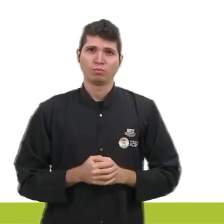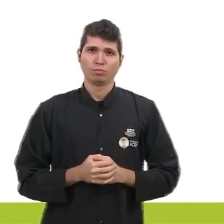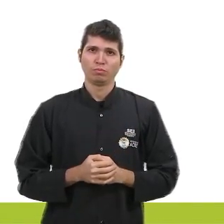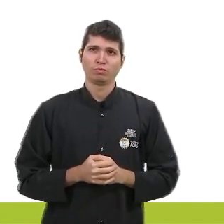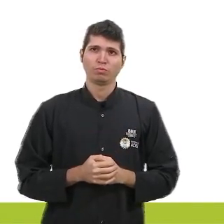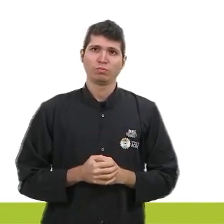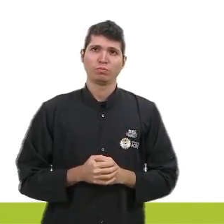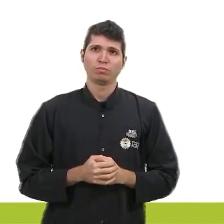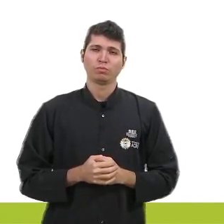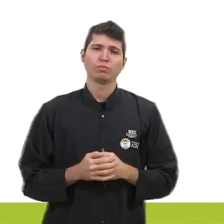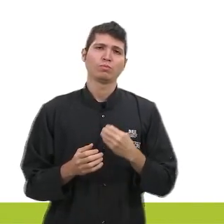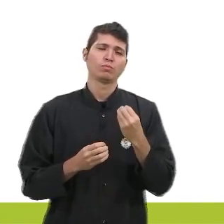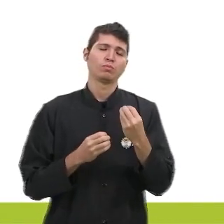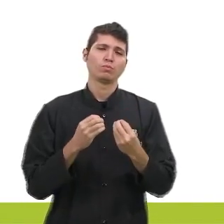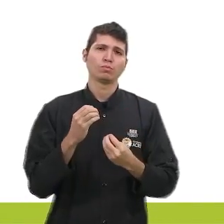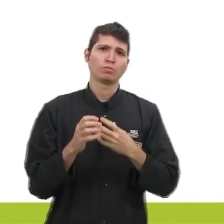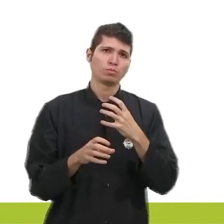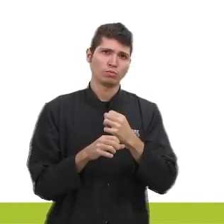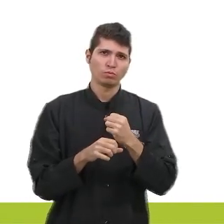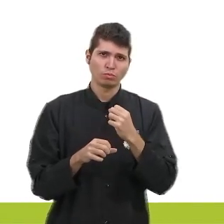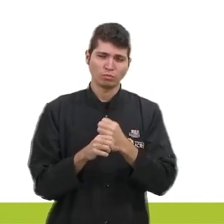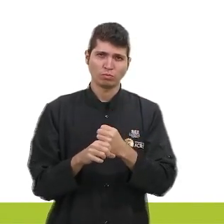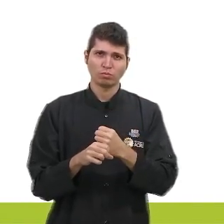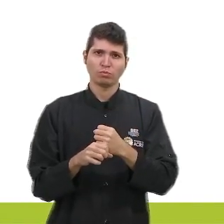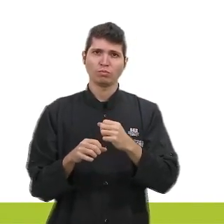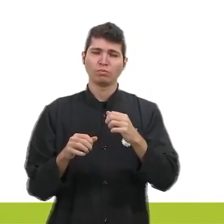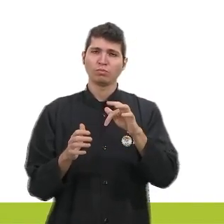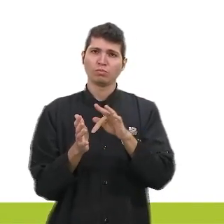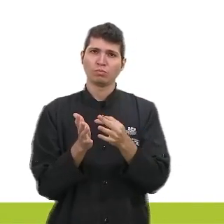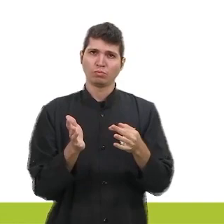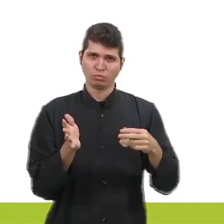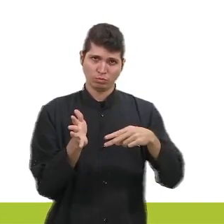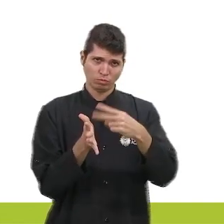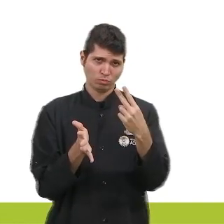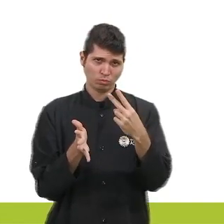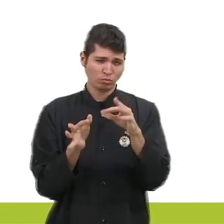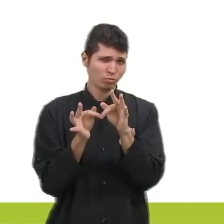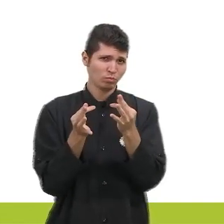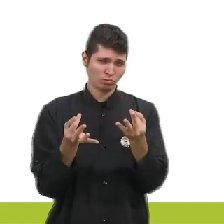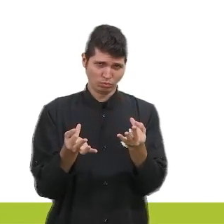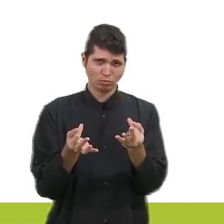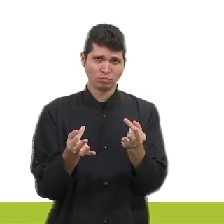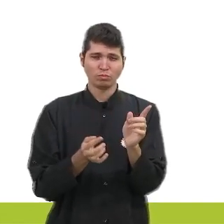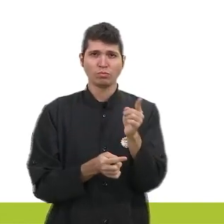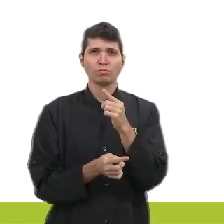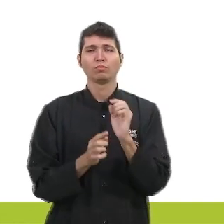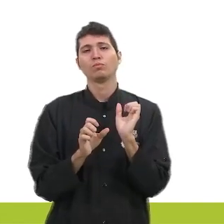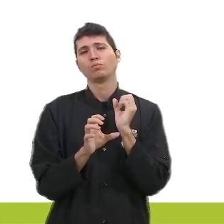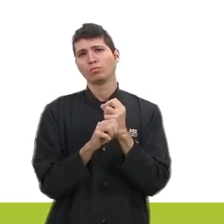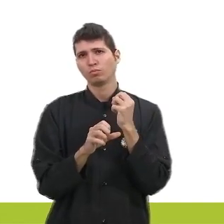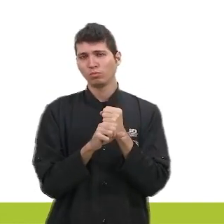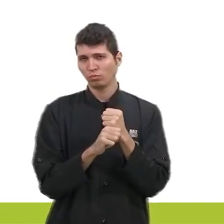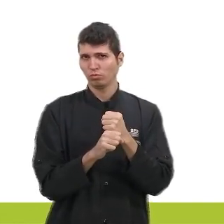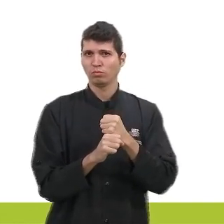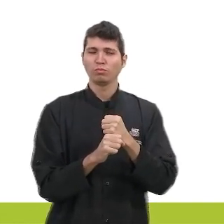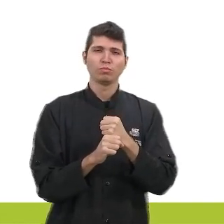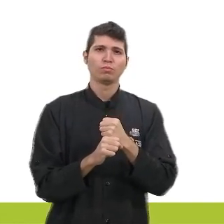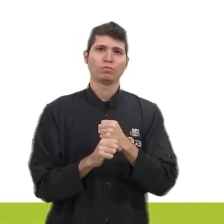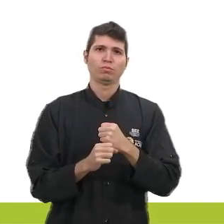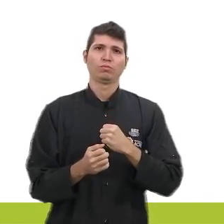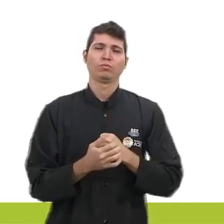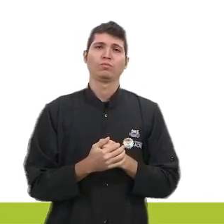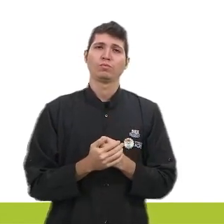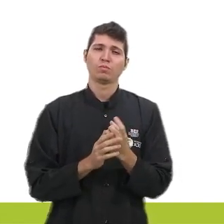Professor, como é que eu defino uma função do segundo grau, professor? Uma maneira bem simples e direta para ver isso. Uma maneira bem simples e direta para ver